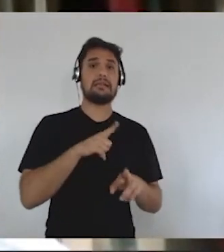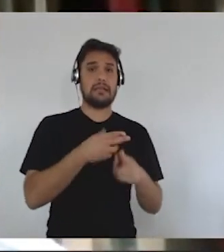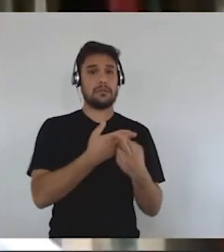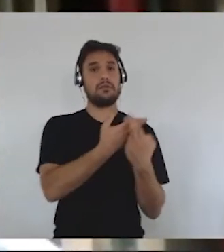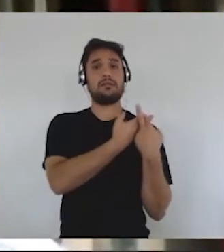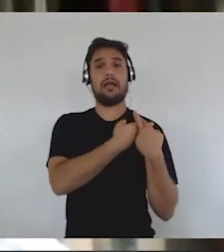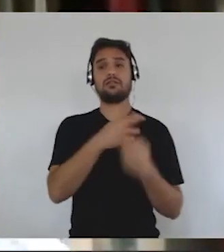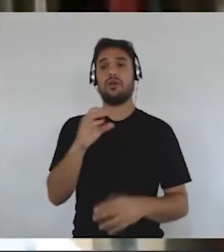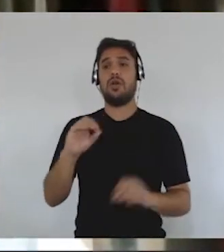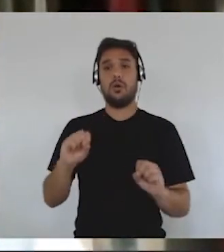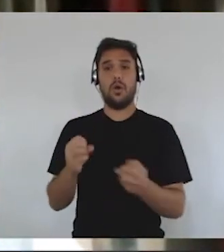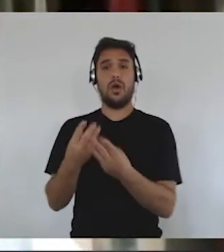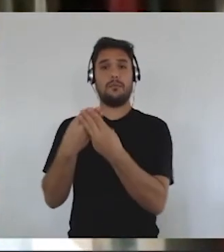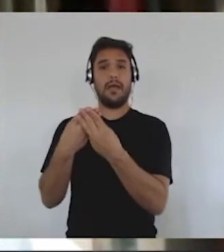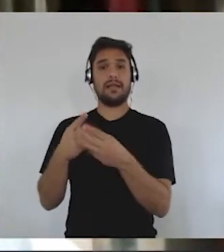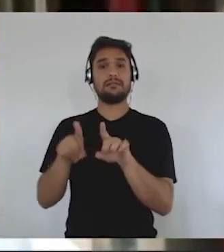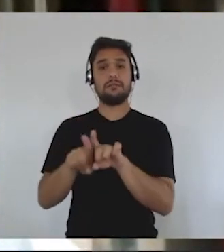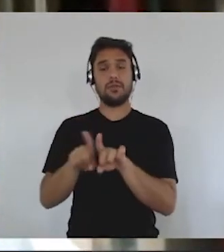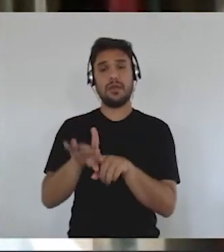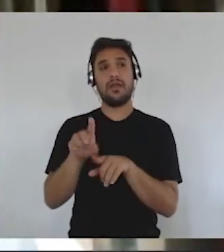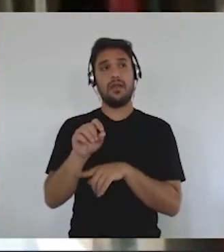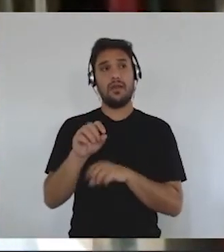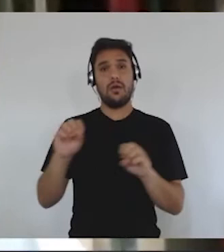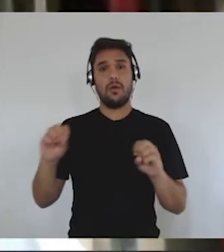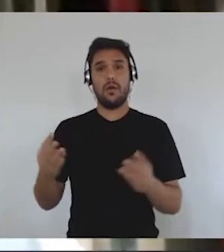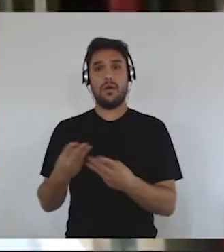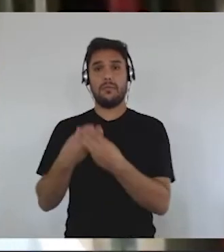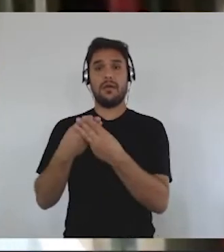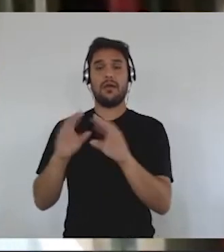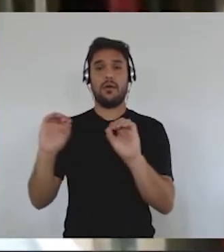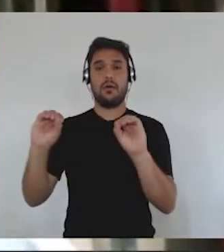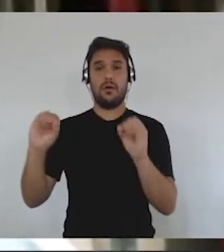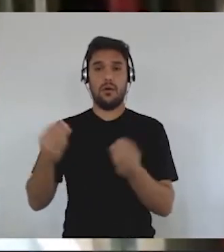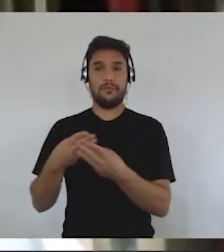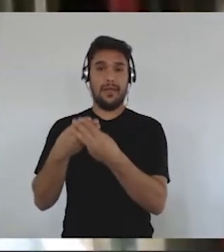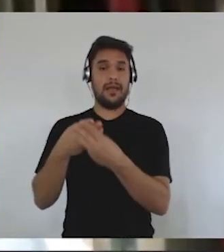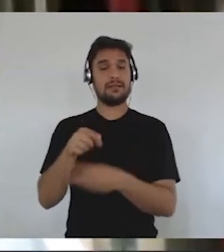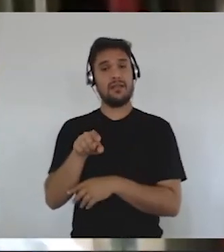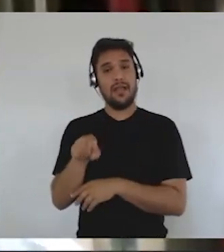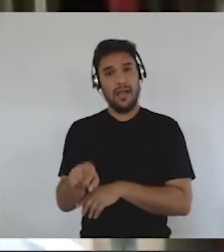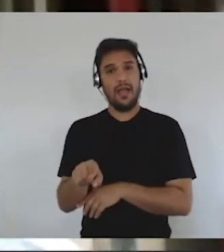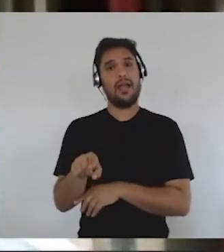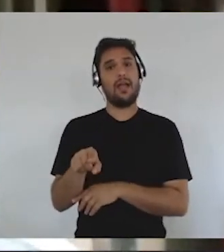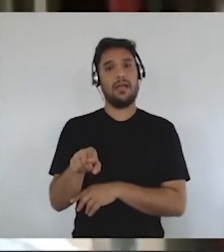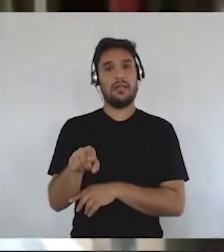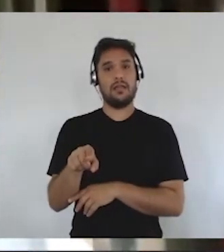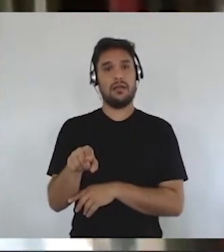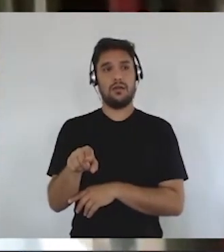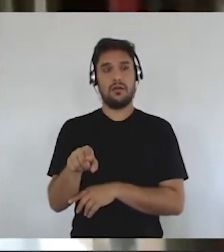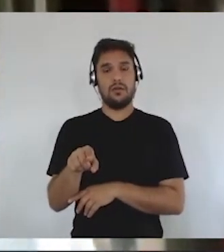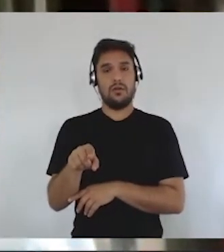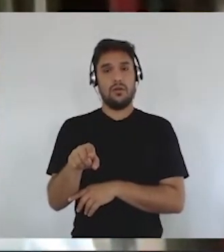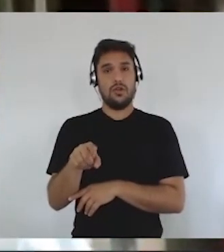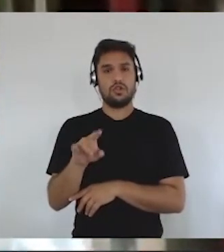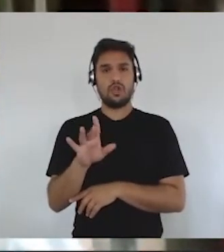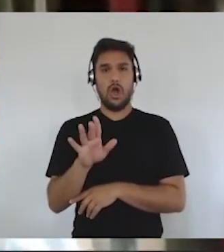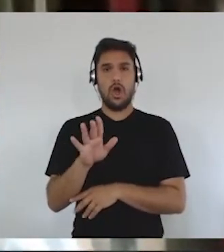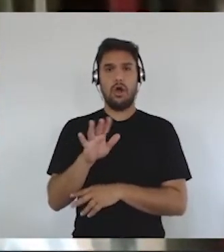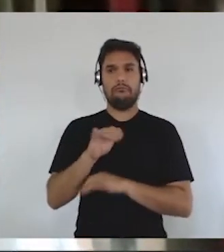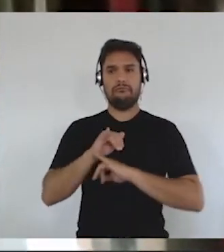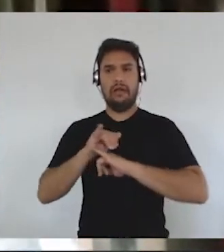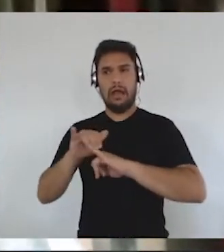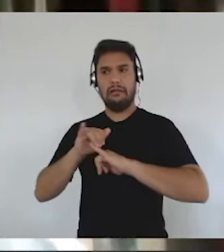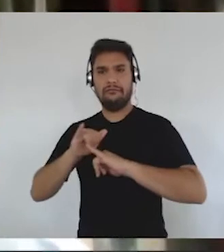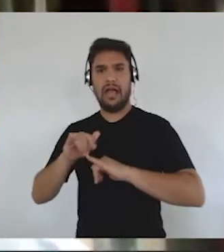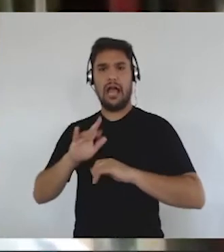da organização, porque a OMS, ela também só tece elogios à China,